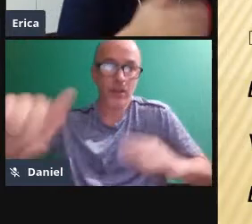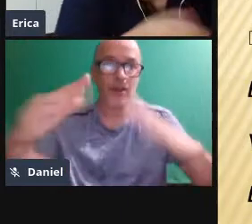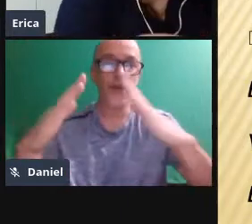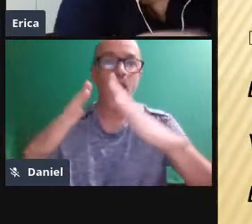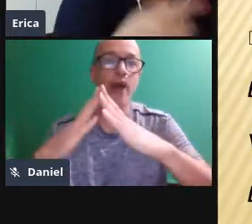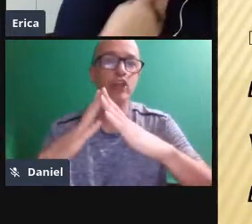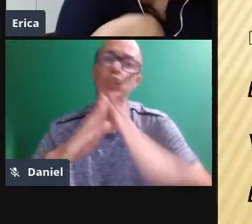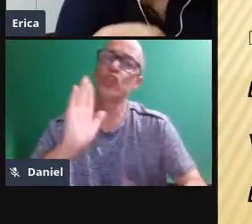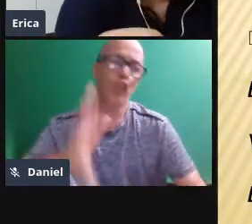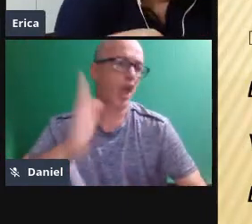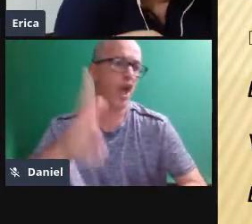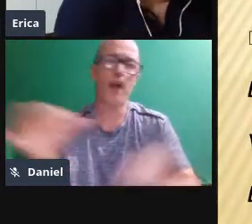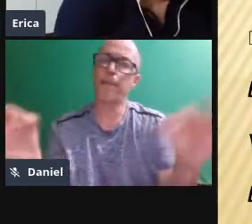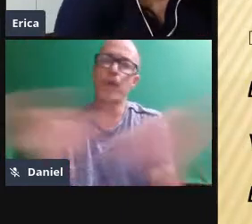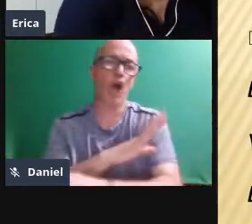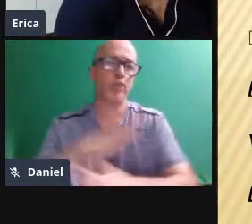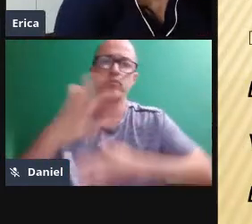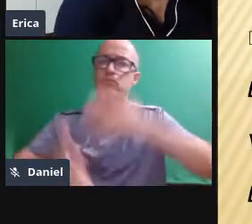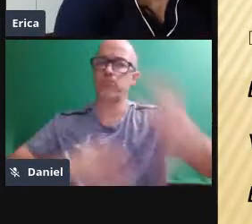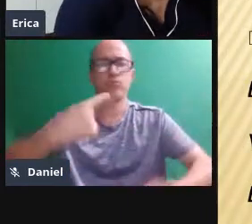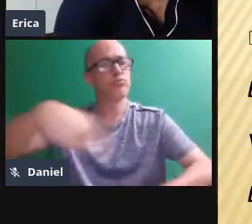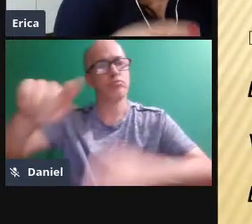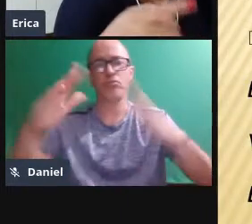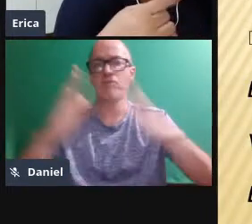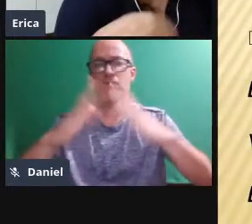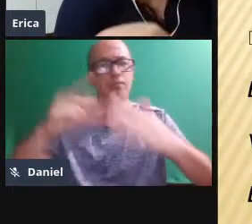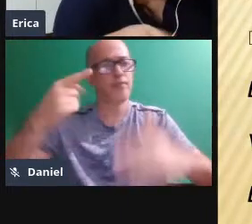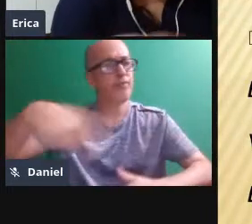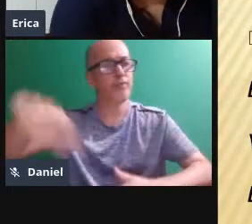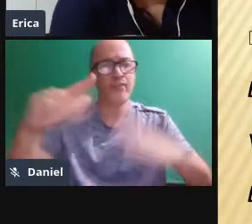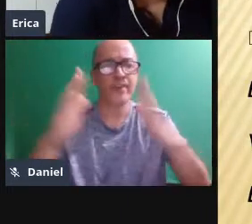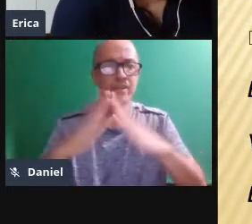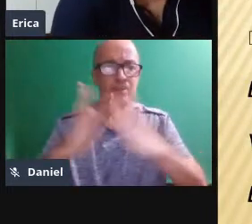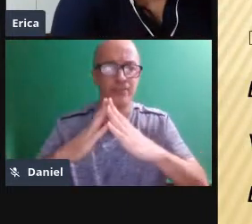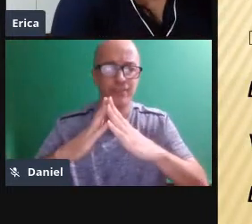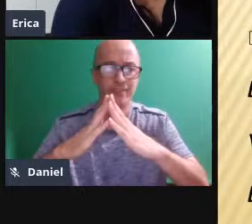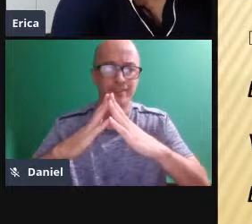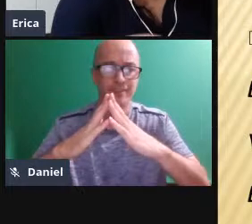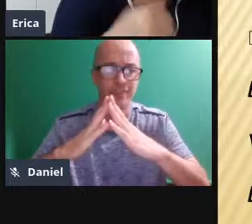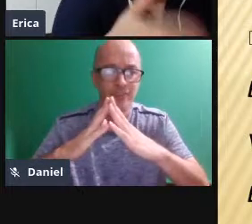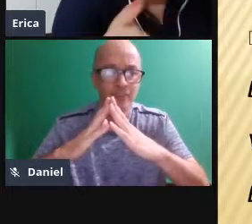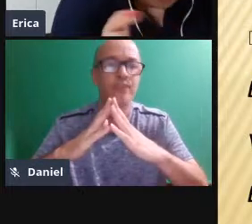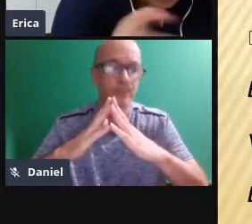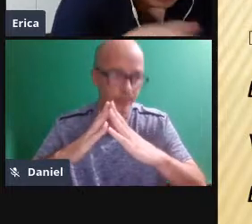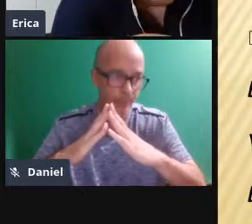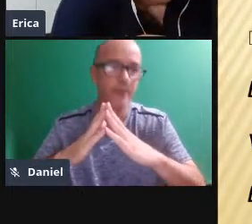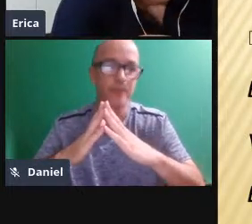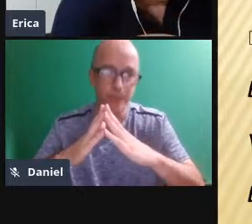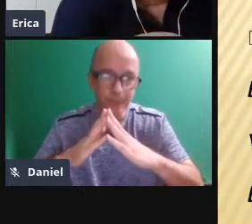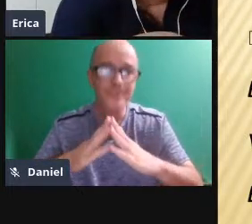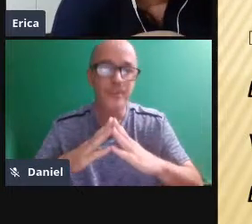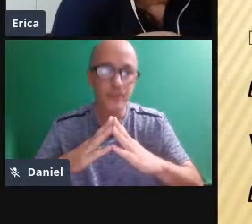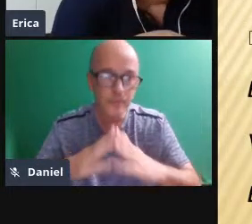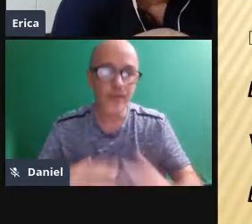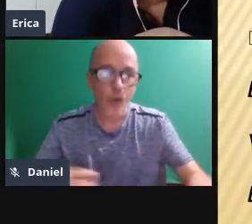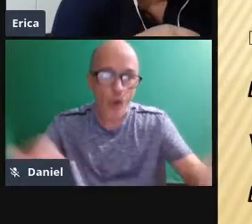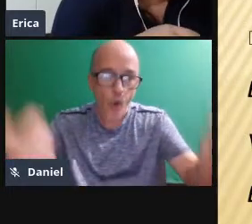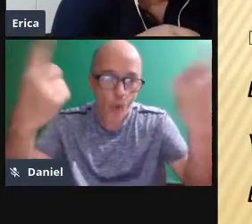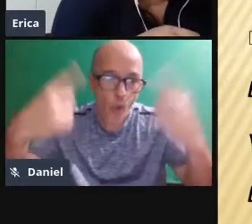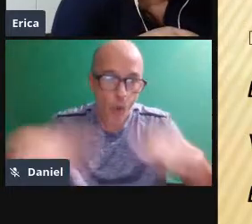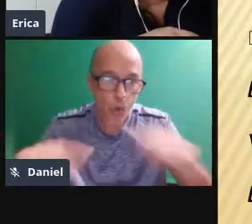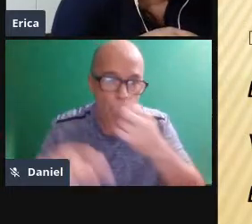O eu já está nesse movimento. E aonde também. Já está incorporado ali,